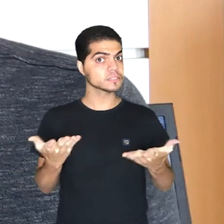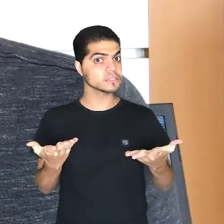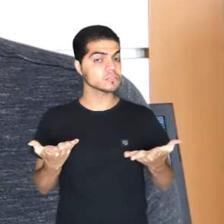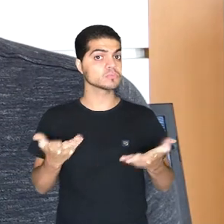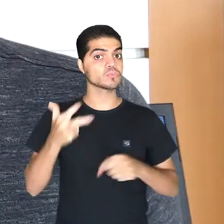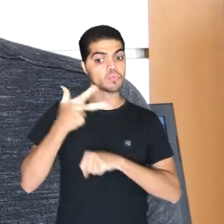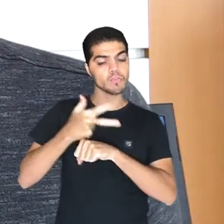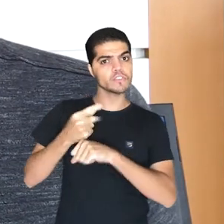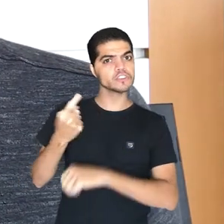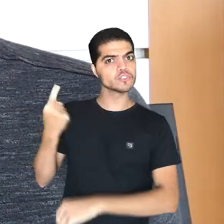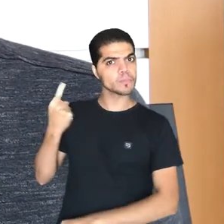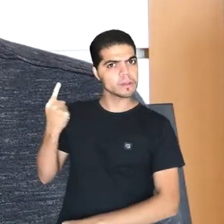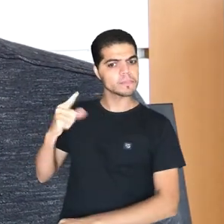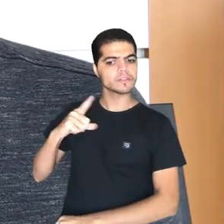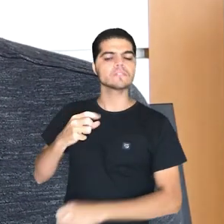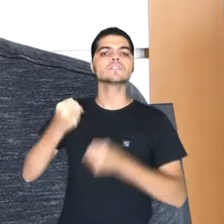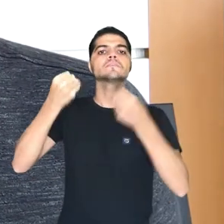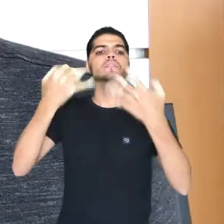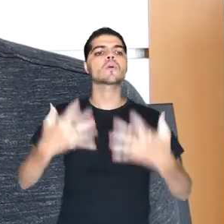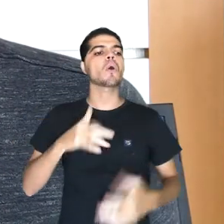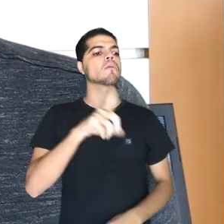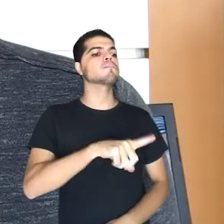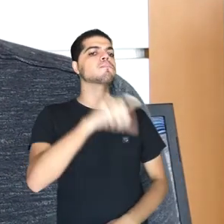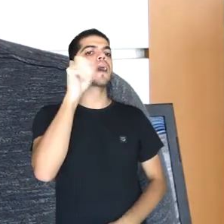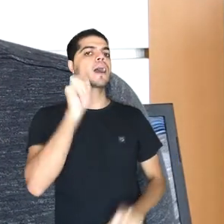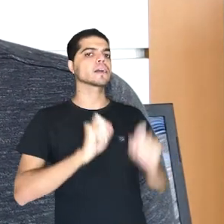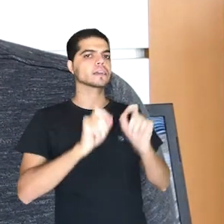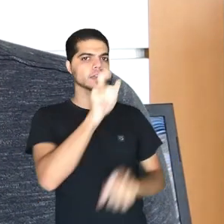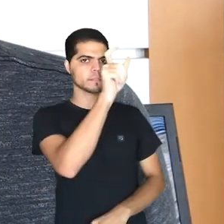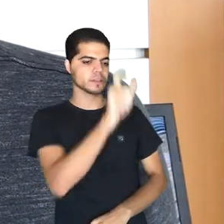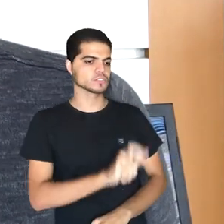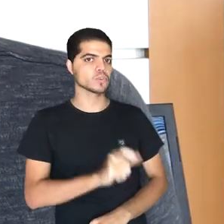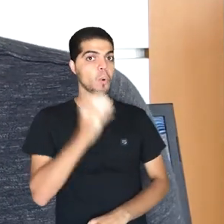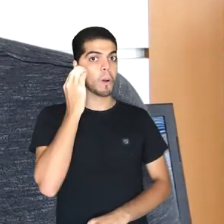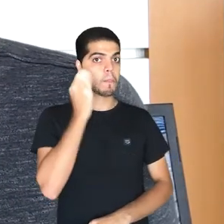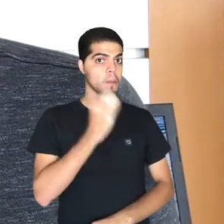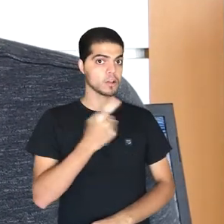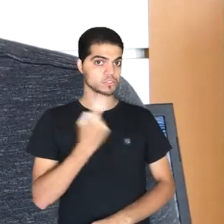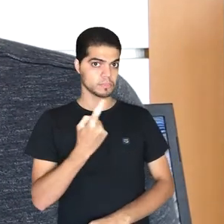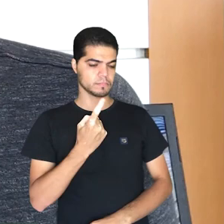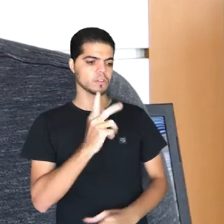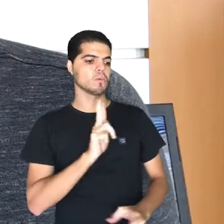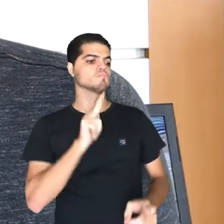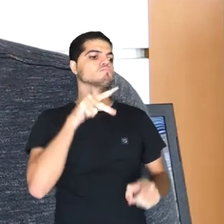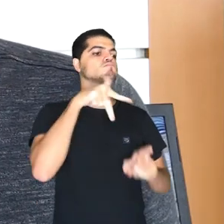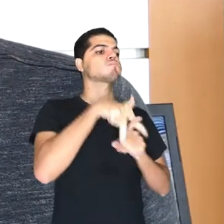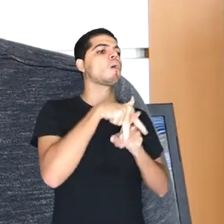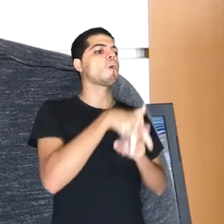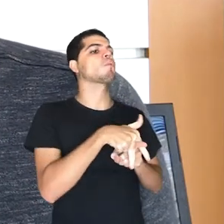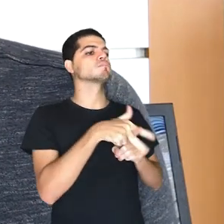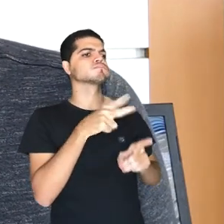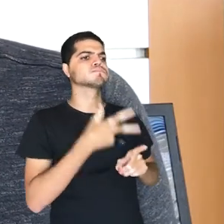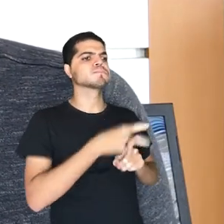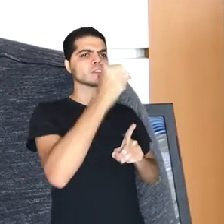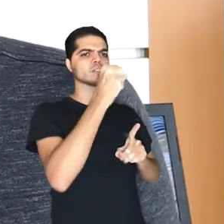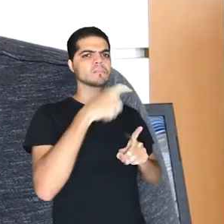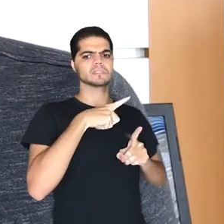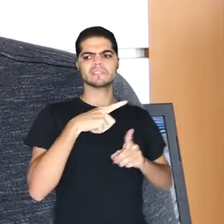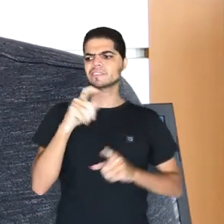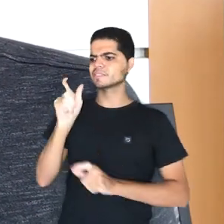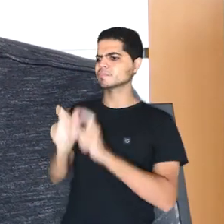vídeo, a escolha de eleger o Dom Pedro como herói nacional da independência do país, ela implicou numa série de